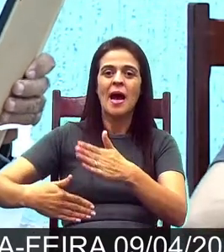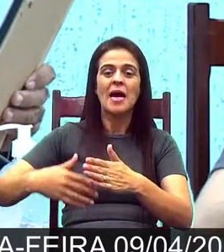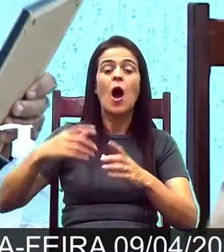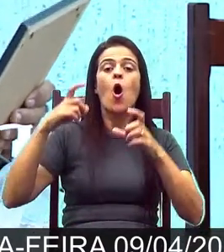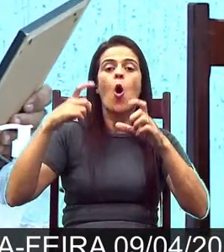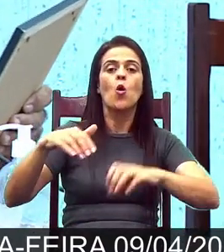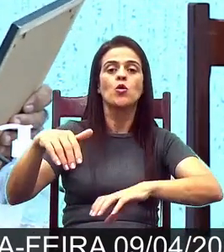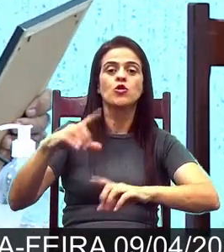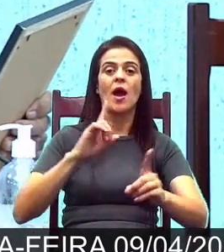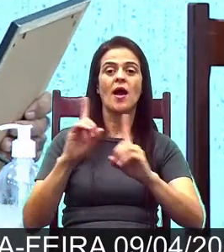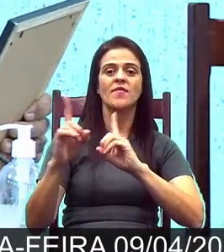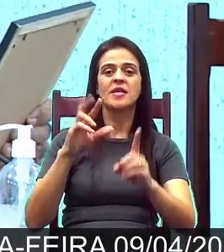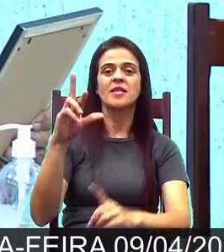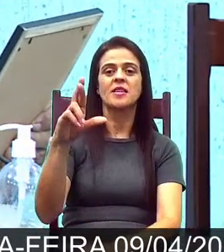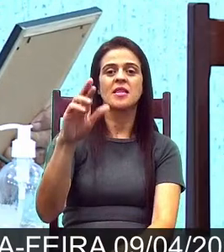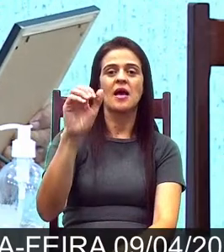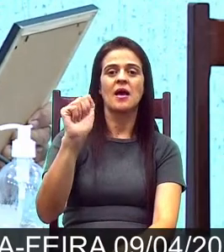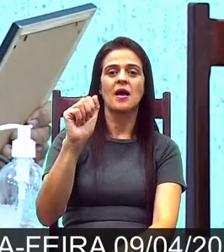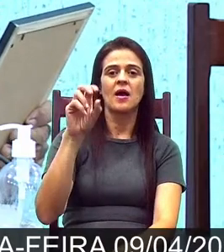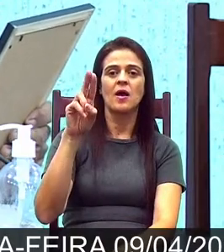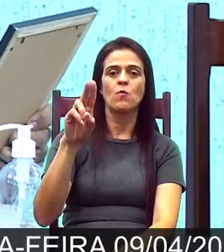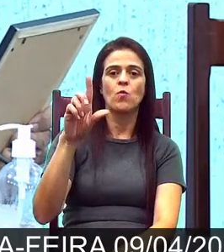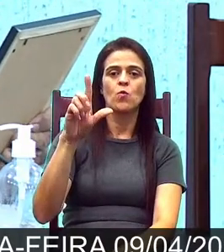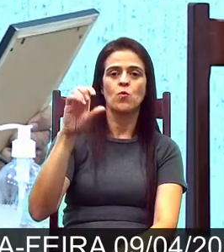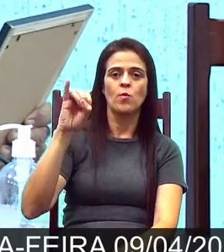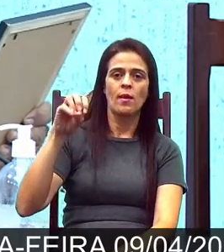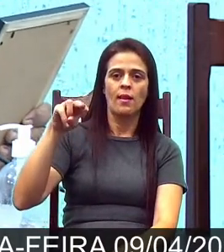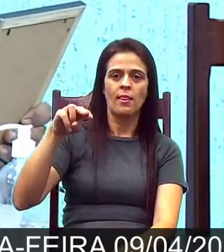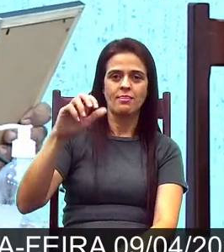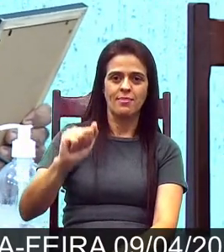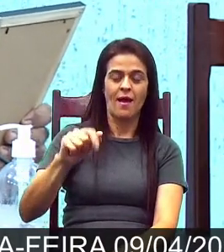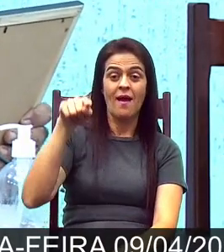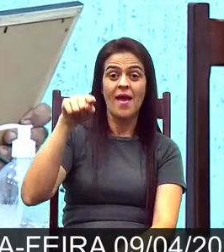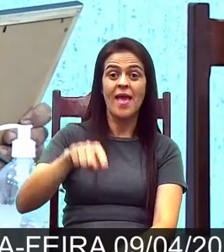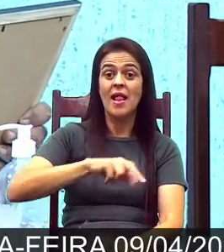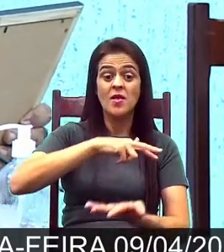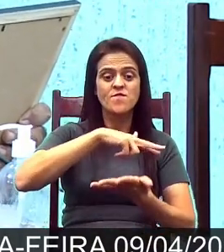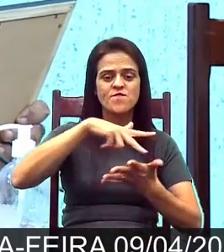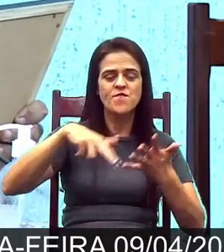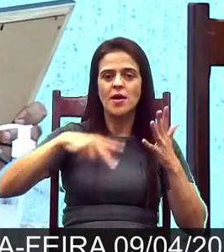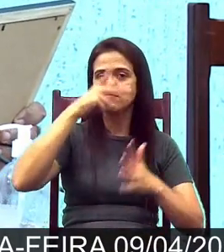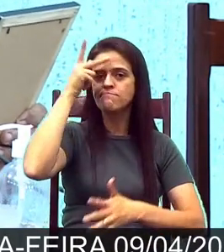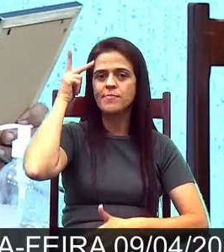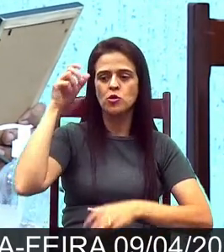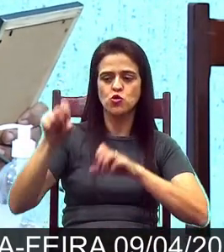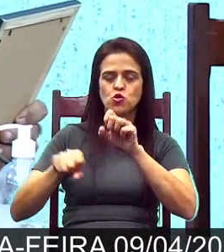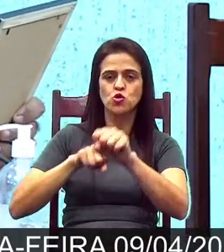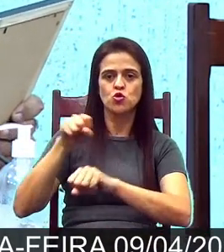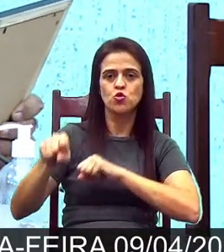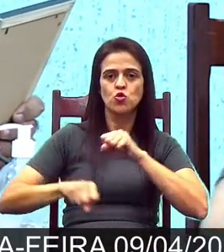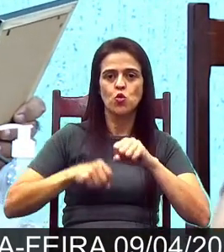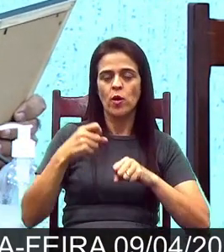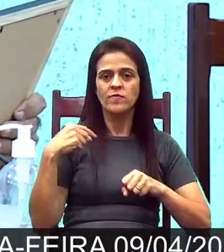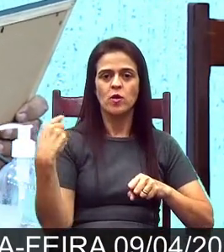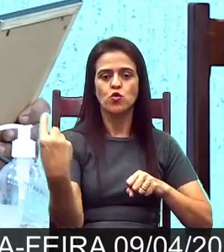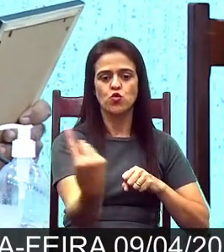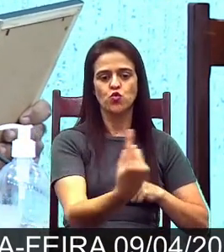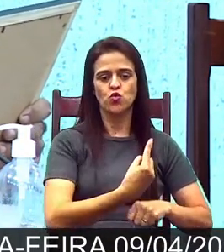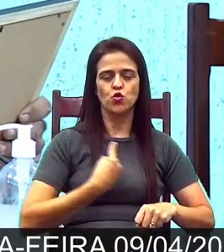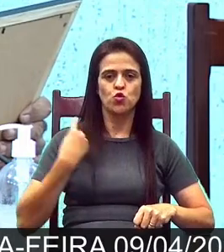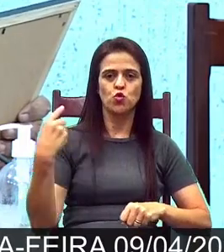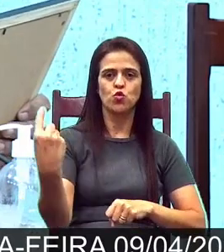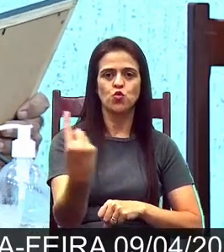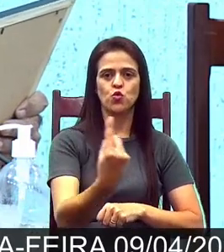Pascoal, de forma gratuita, reunindo vários ciclistas de Catalão e região.